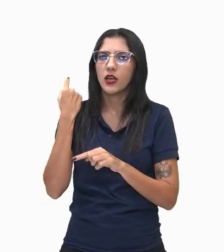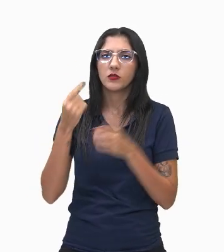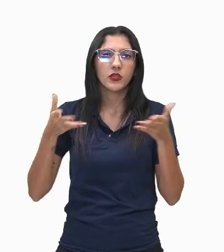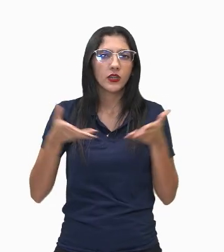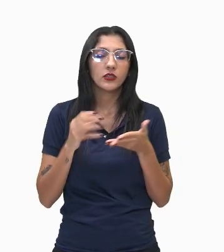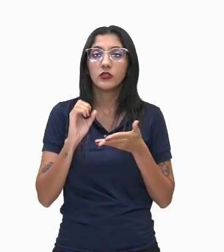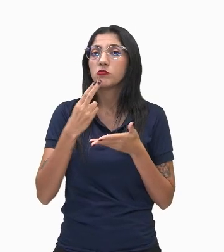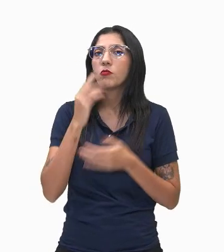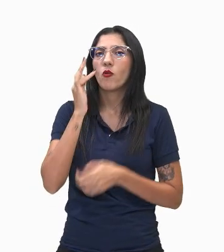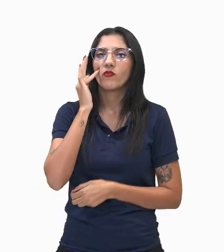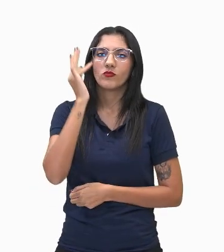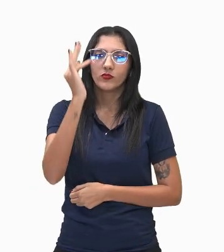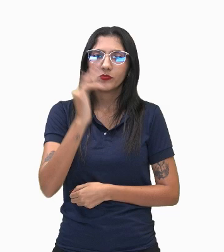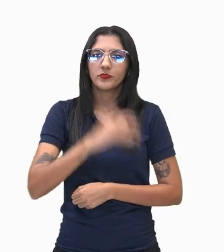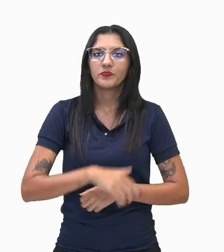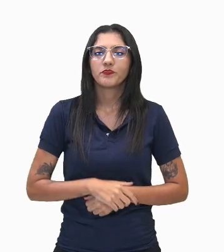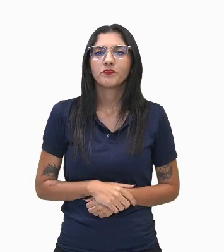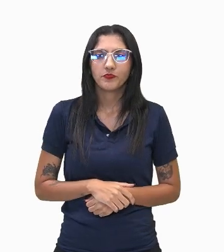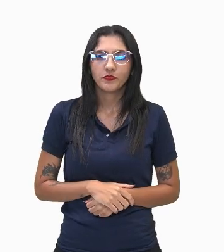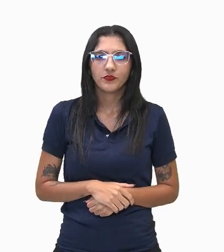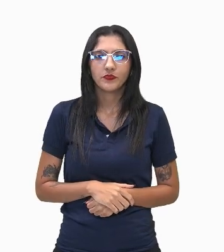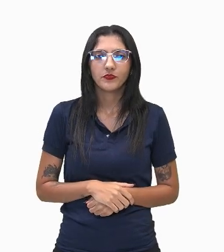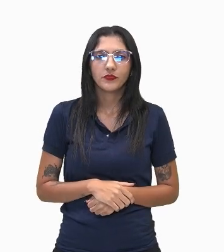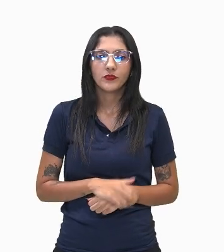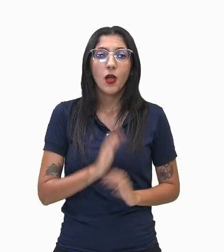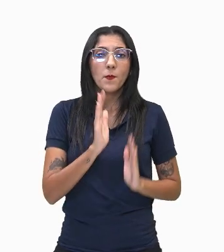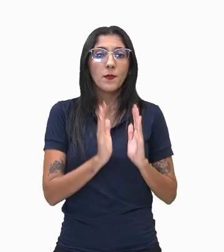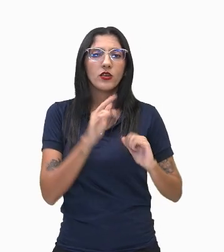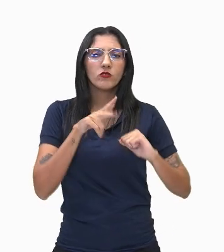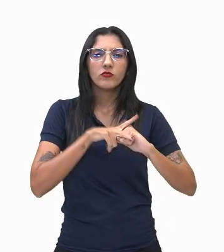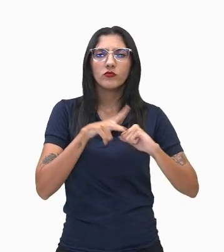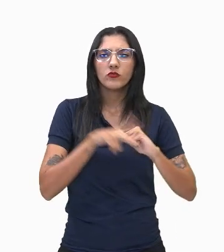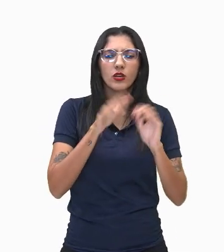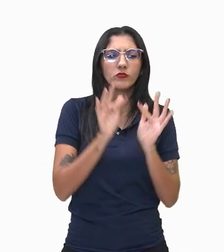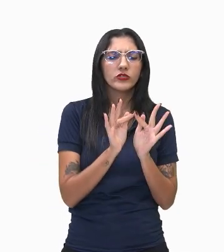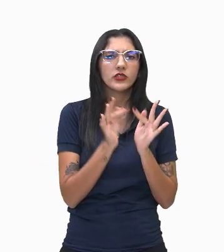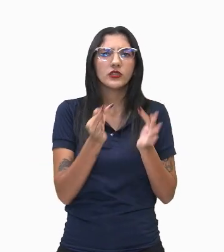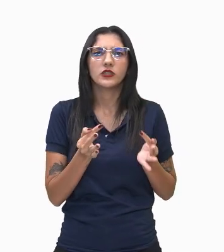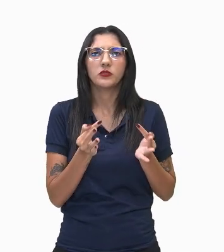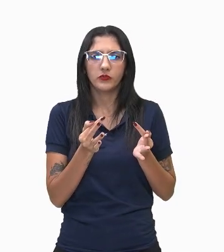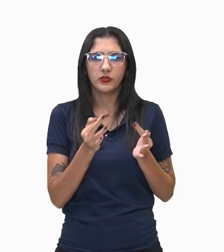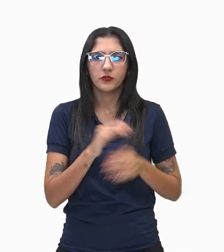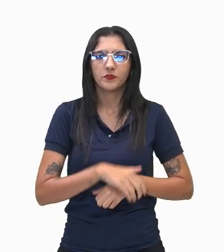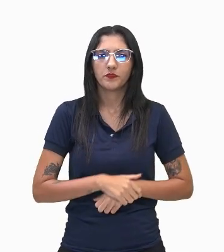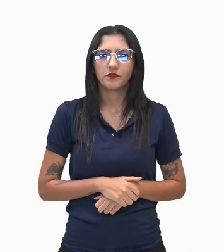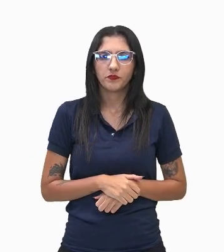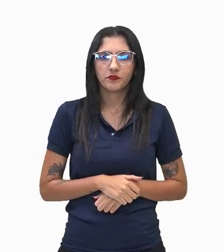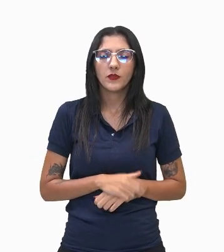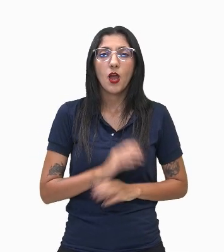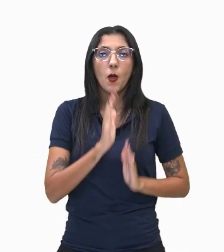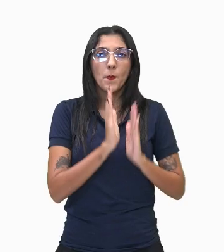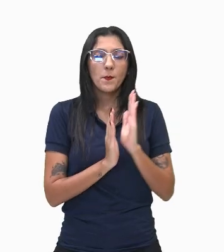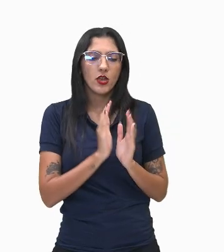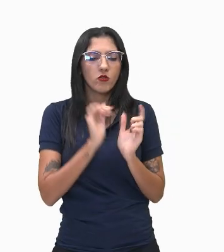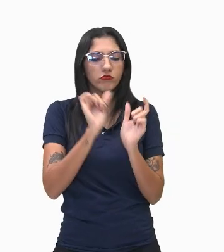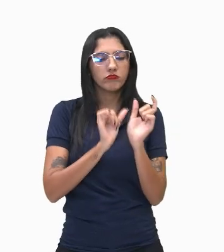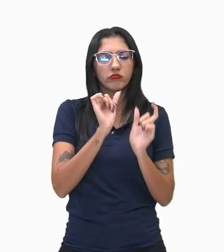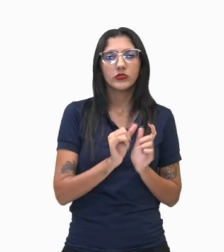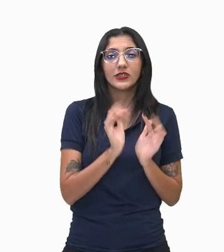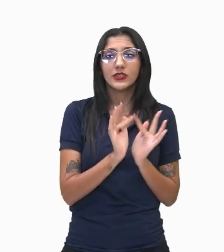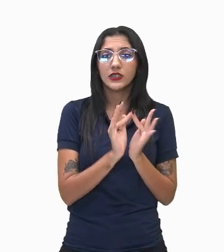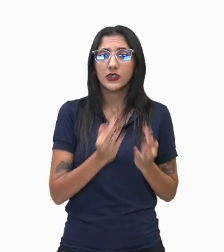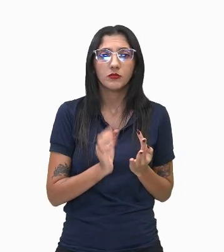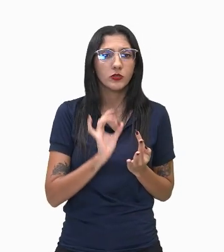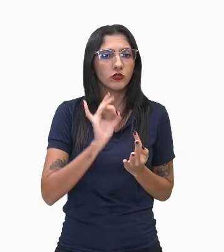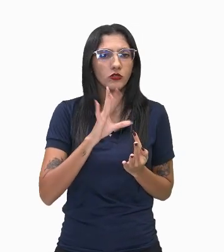do futuro. Tempos verbais simples do modo indicativo. Os tempos verbais simples são aqueles que